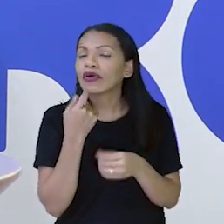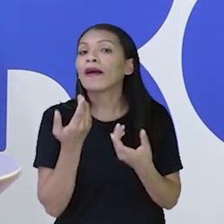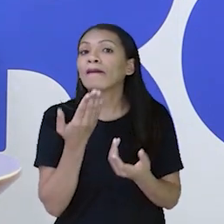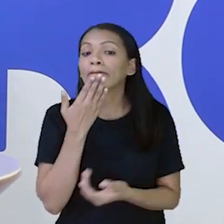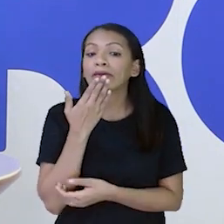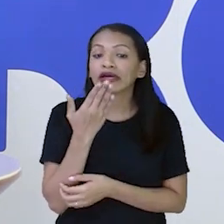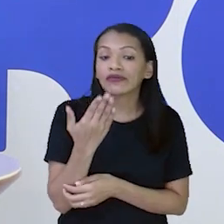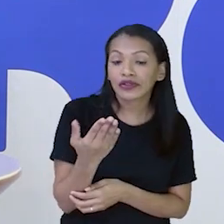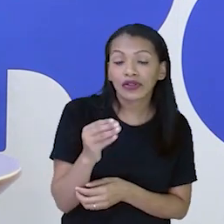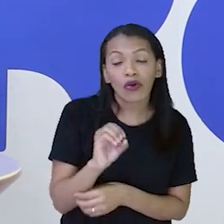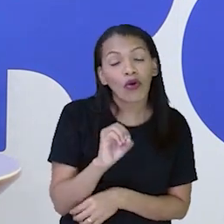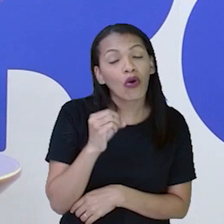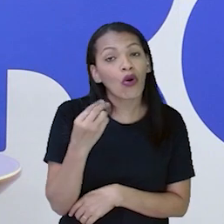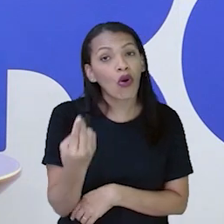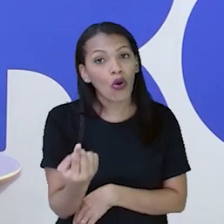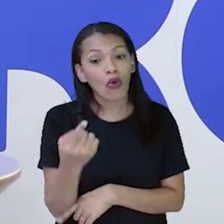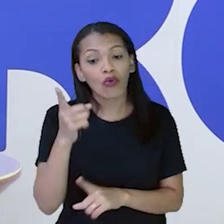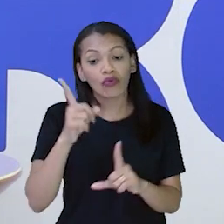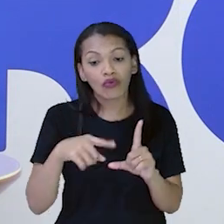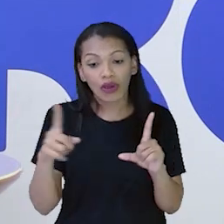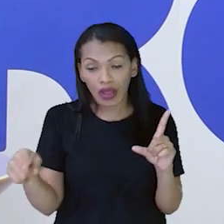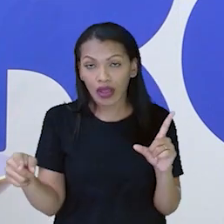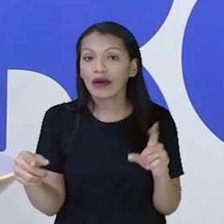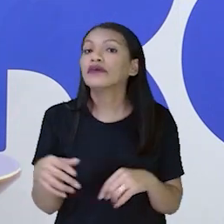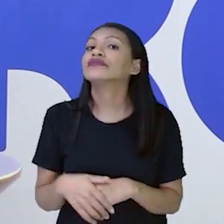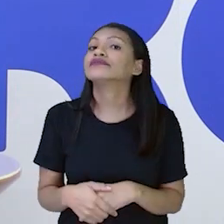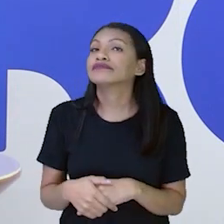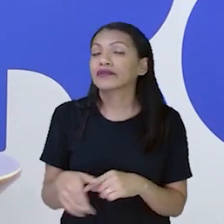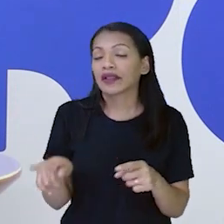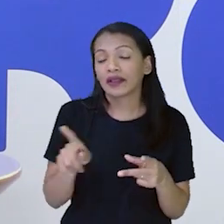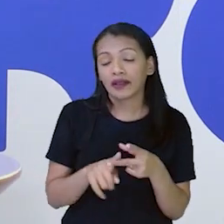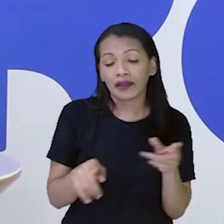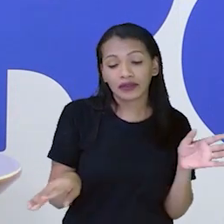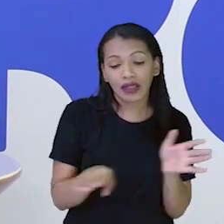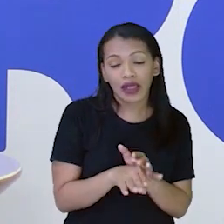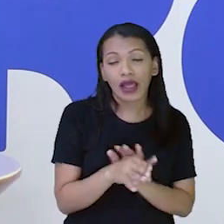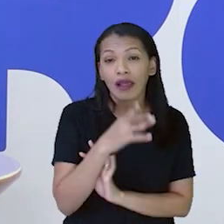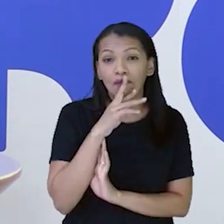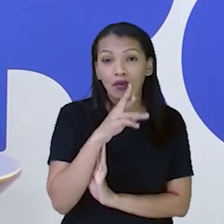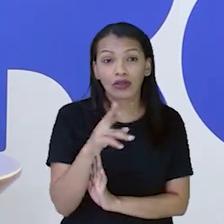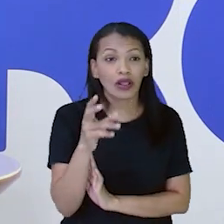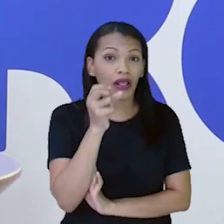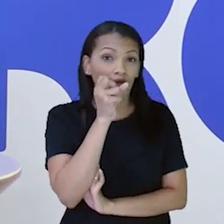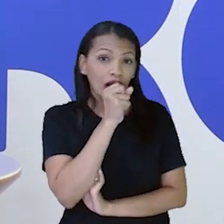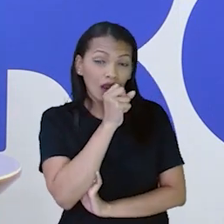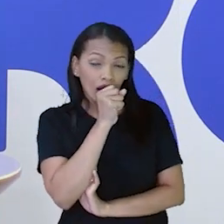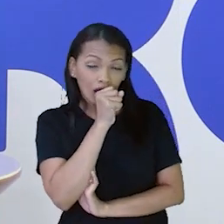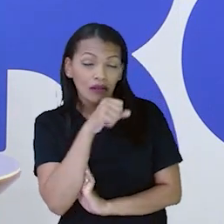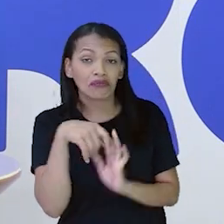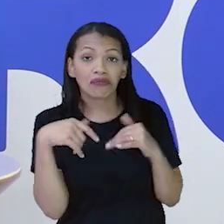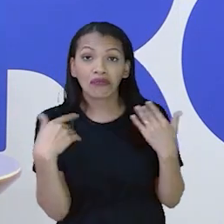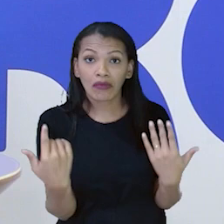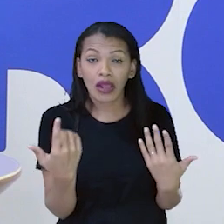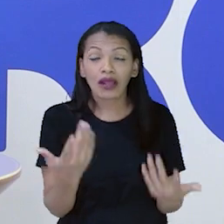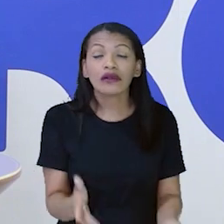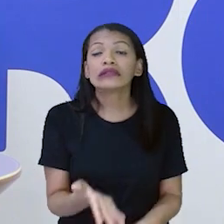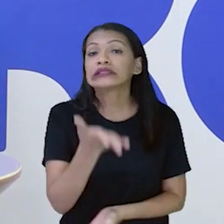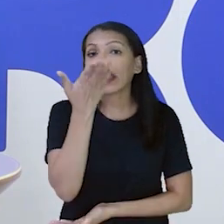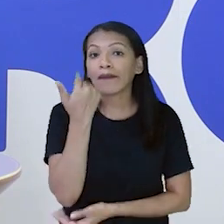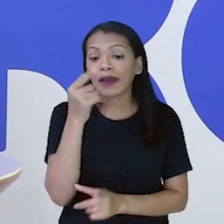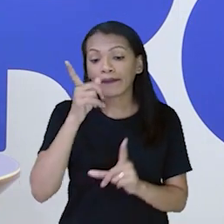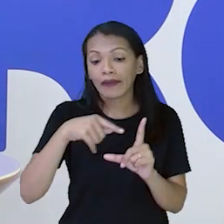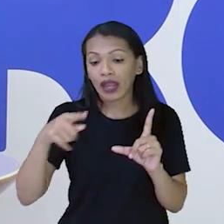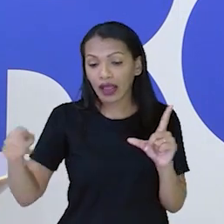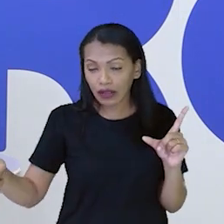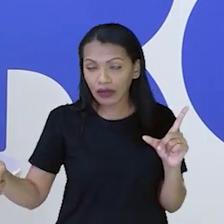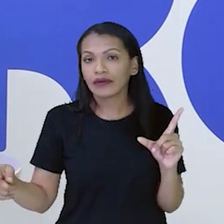é de acordo com o gráfico, gente, né? Aqui porque chegou aqui laranja, então... A professora quer saber pelo gráfico, não é isso, professora? Isso, a gente